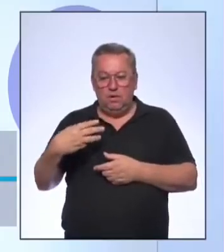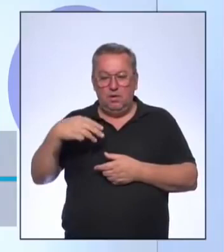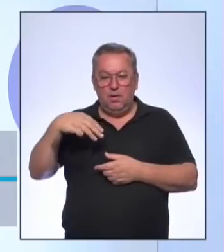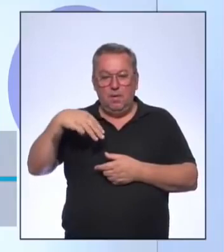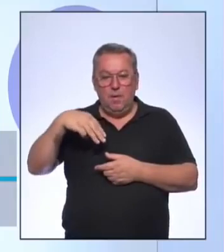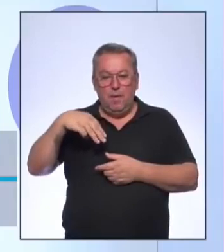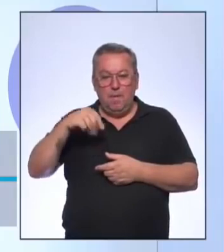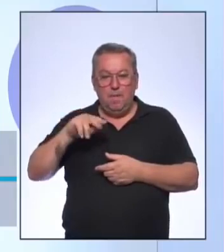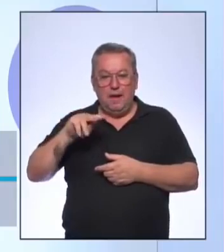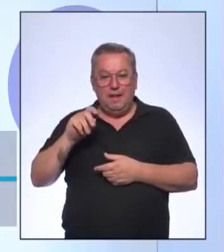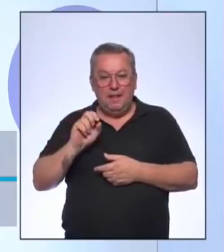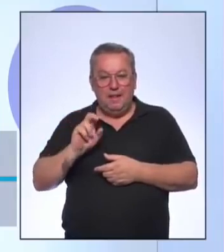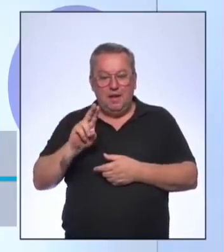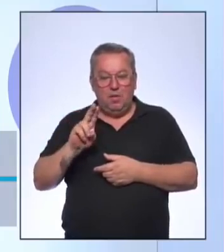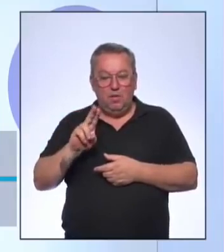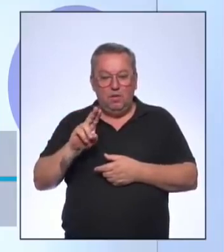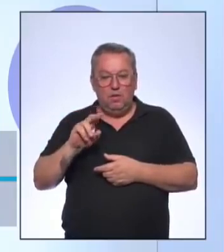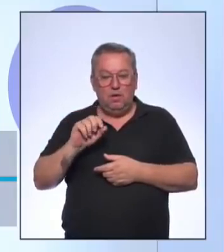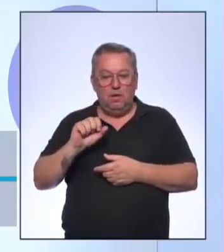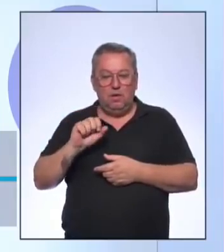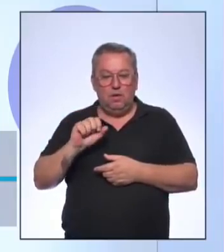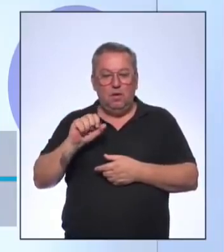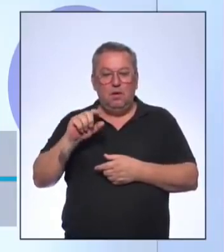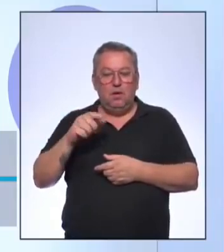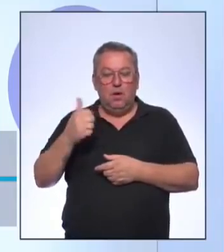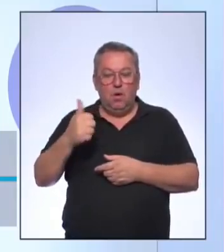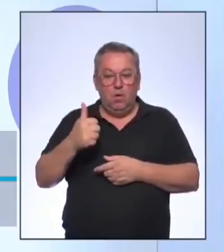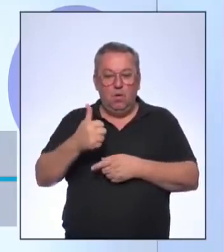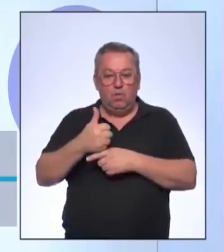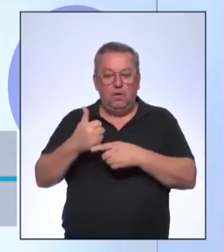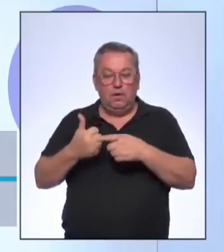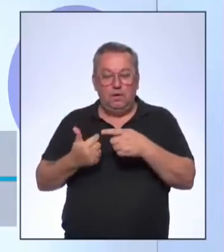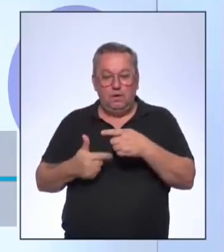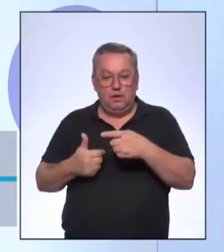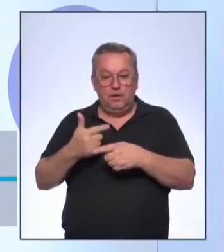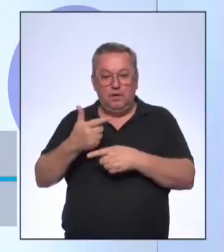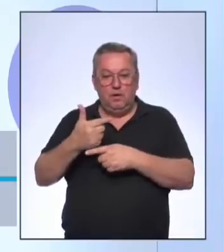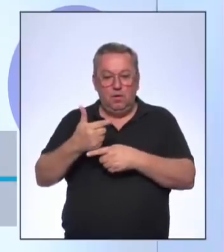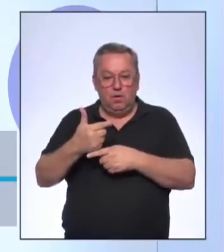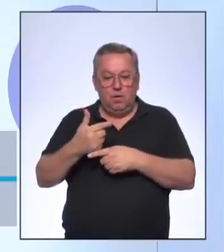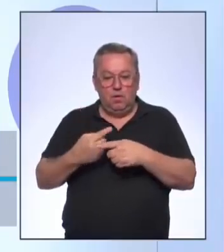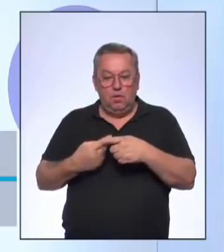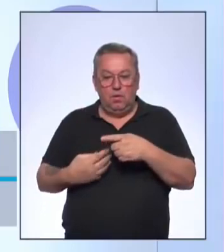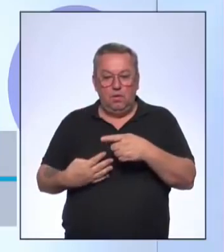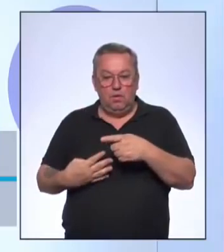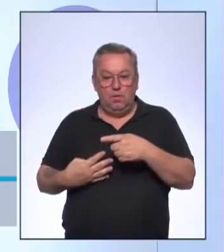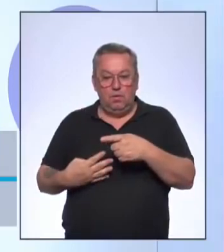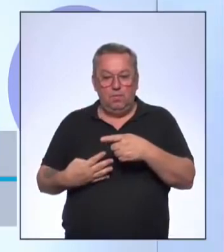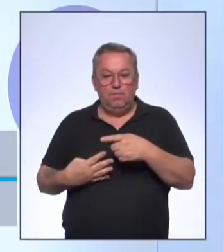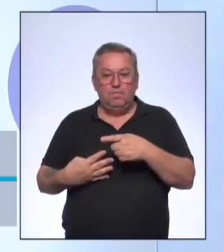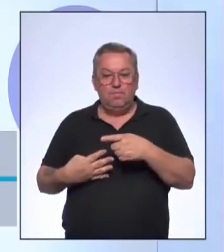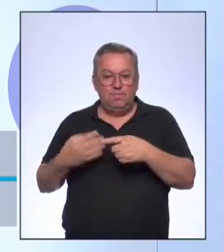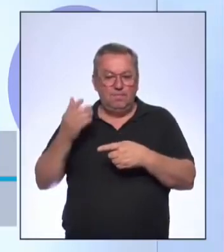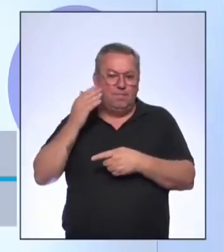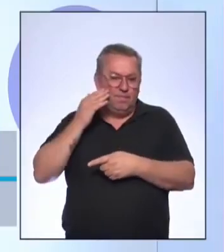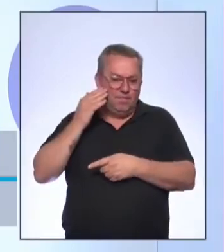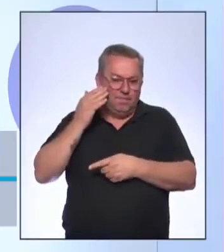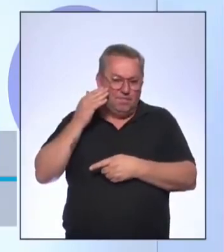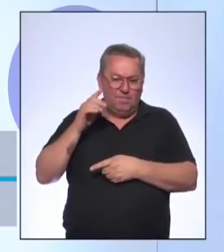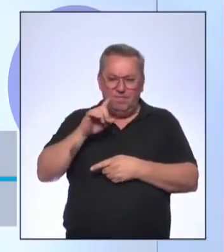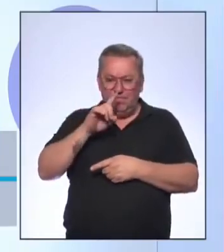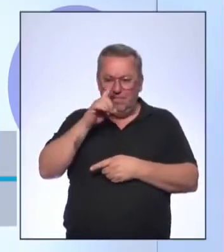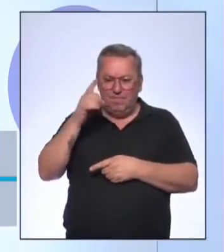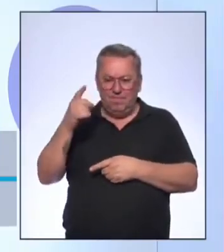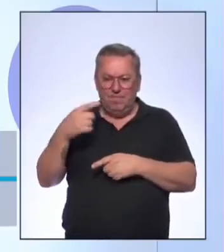Mateus, 11 15avos. E o Pedro, 12 14avos. Entendeu por que eu fiquei na